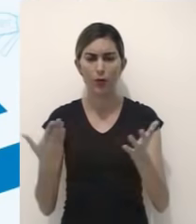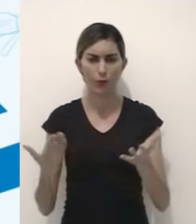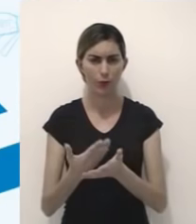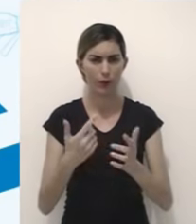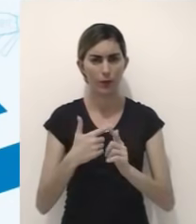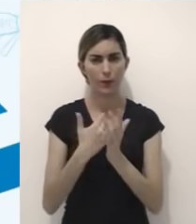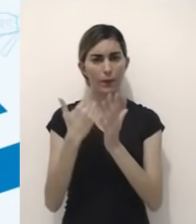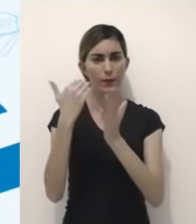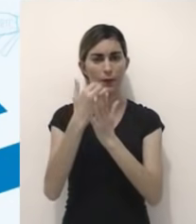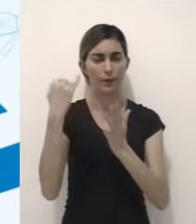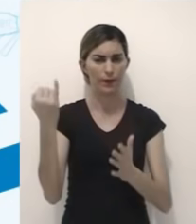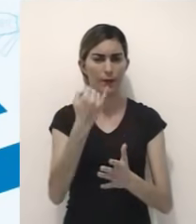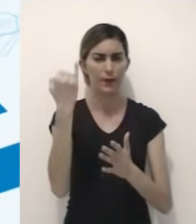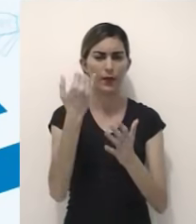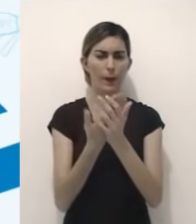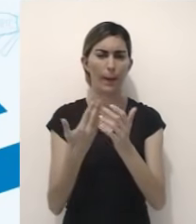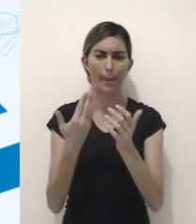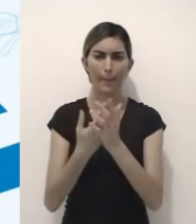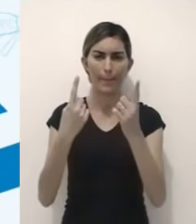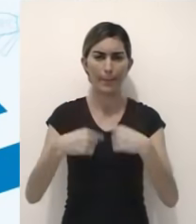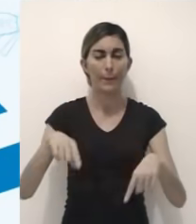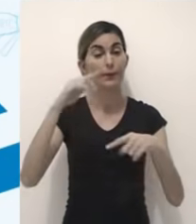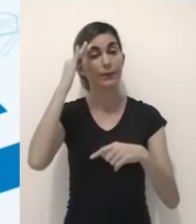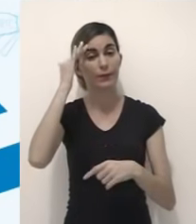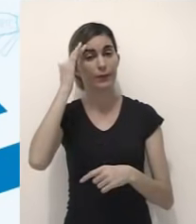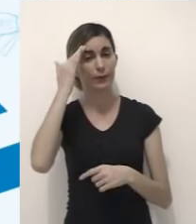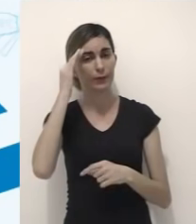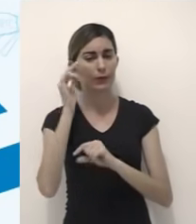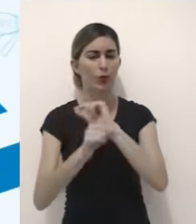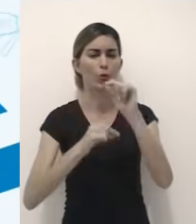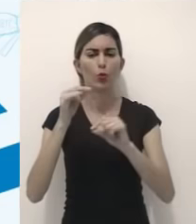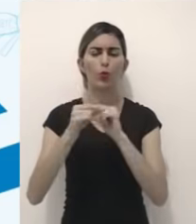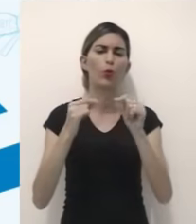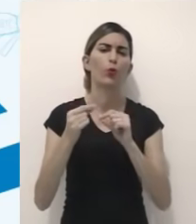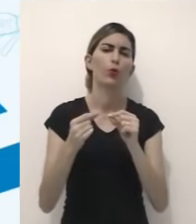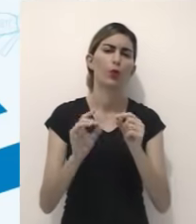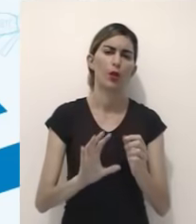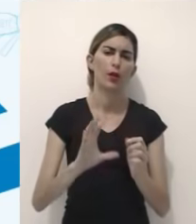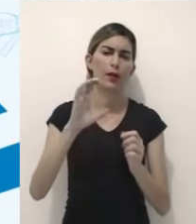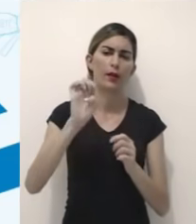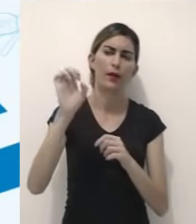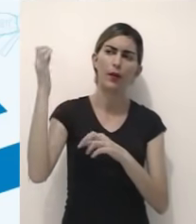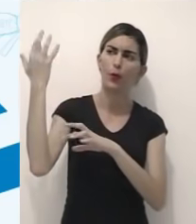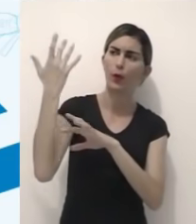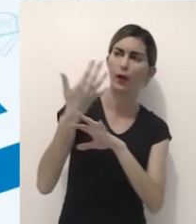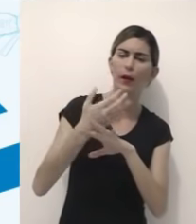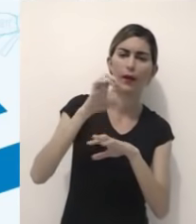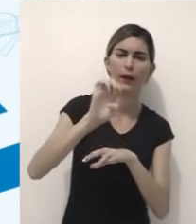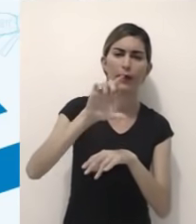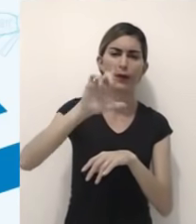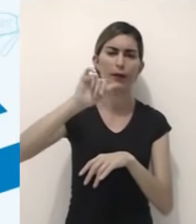de hoje, o mais importante da aula de hoje, é a gente entender o fenômeno do eclipse.